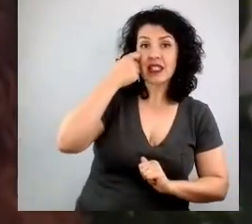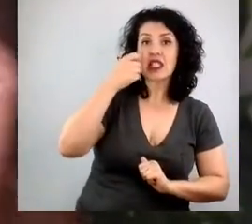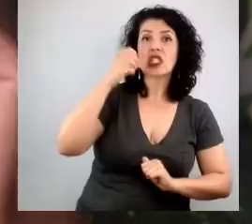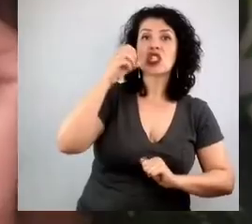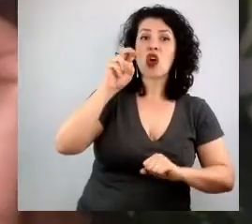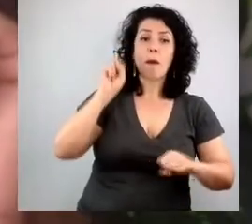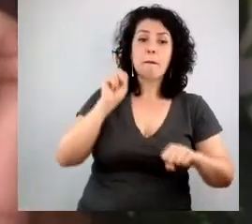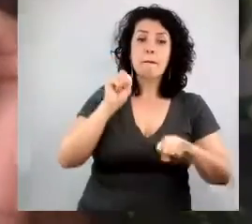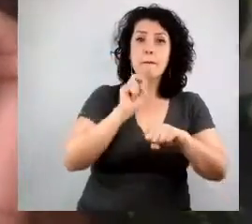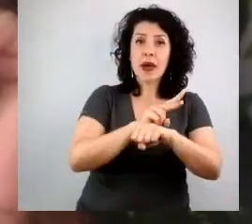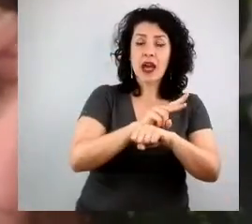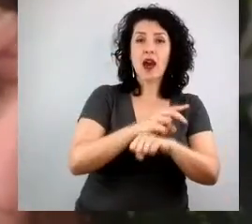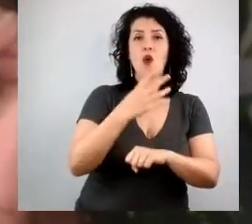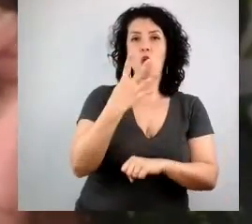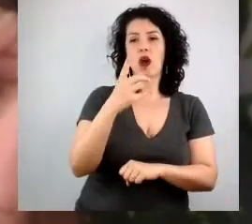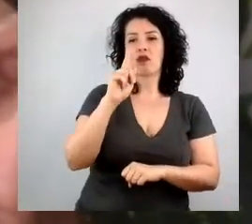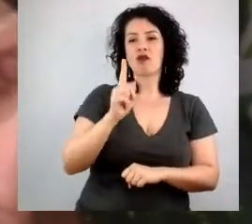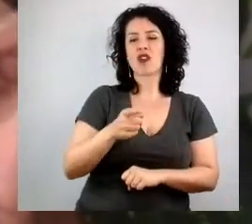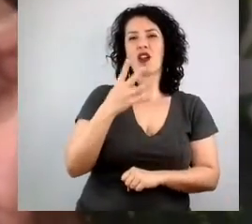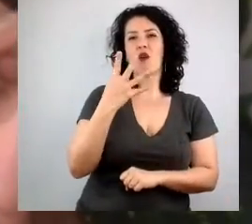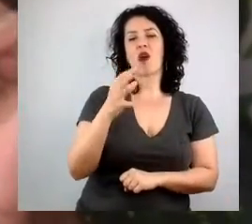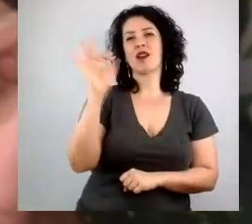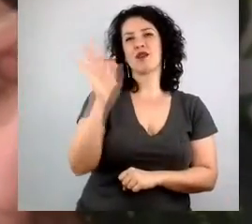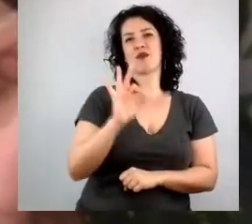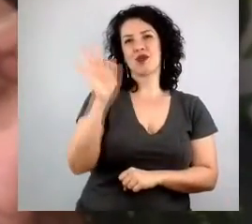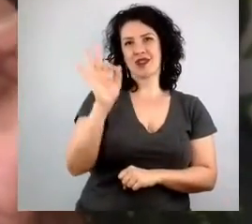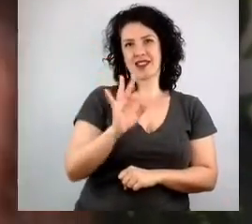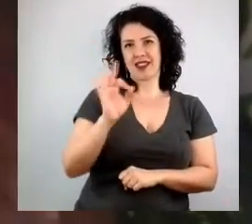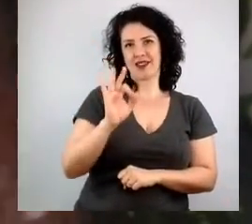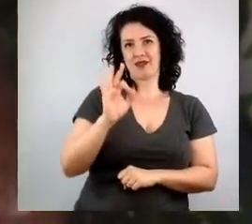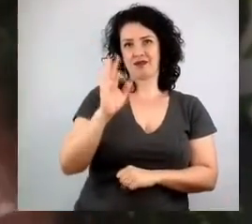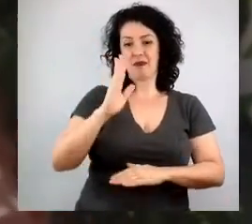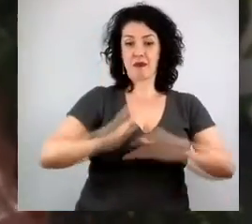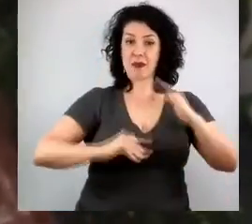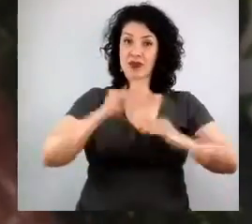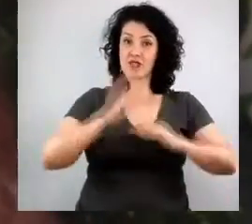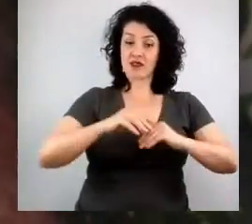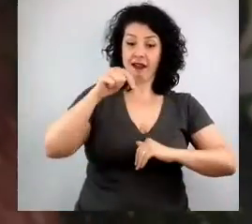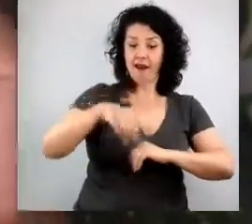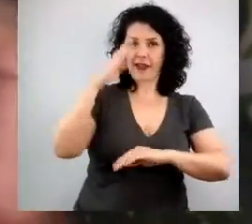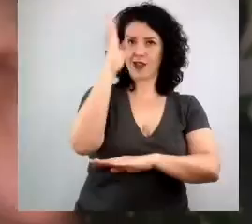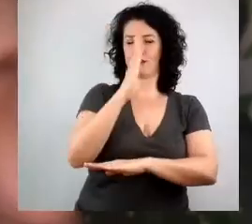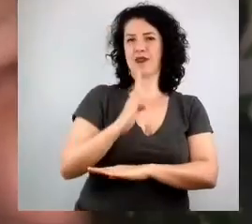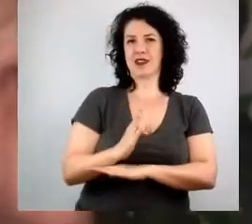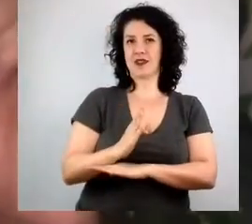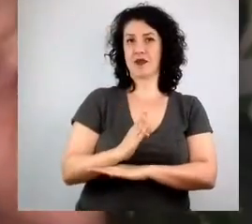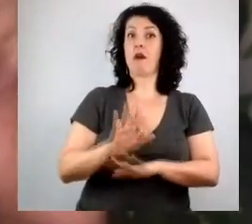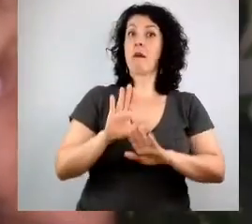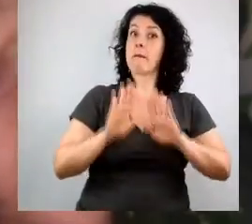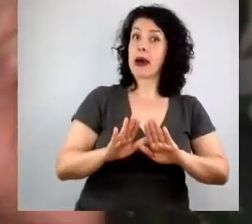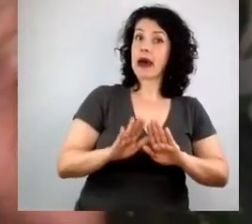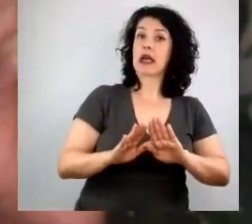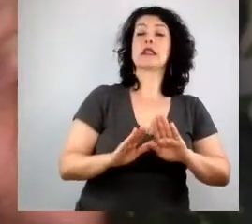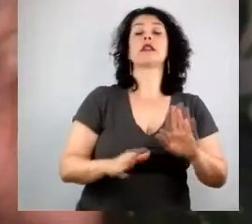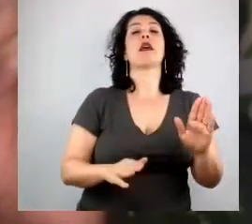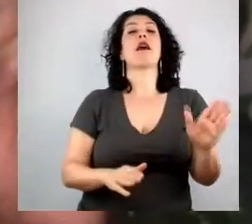4,4% dos filmes produzidos no Brasil, e as atrizes brancas estão em 34%.